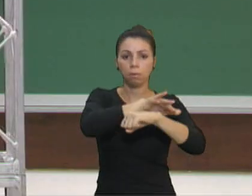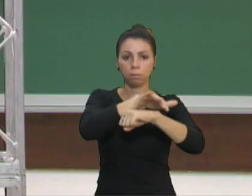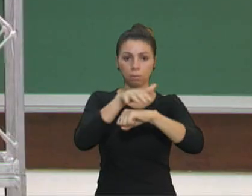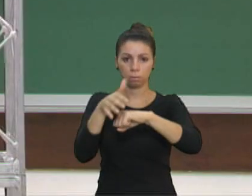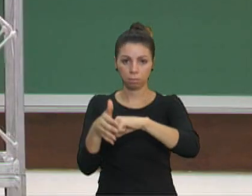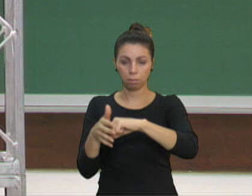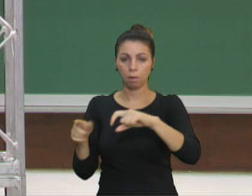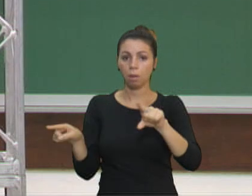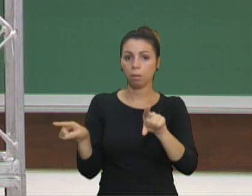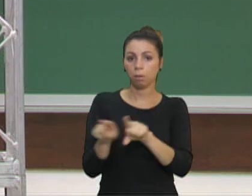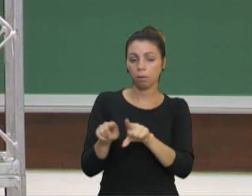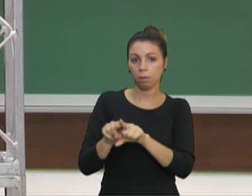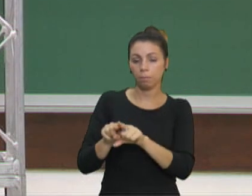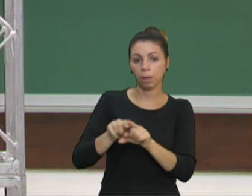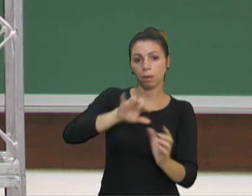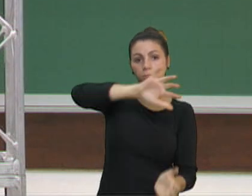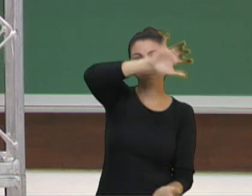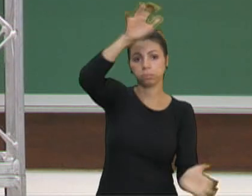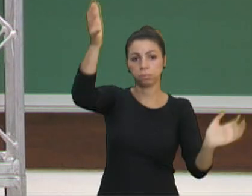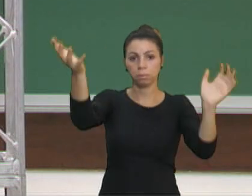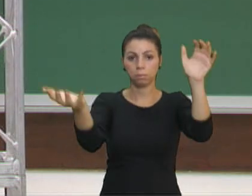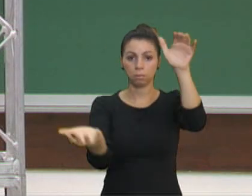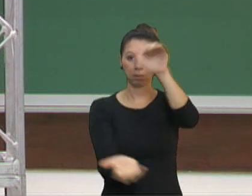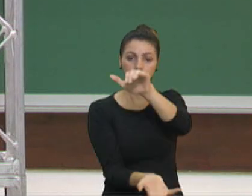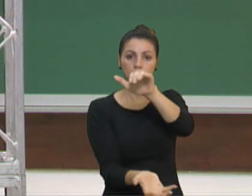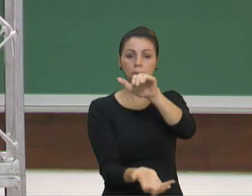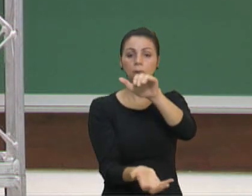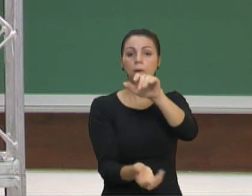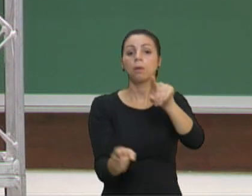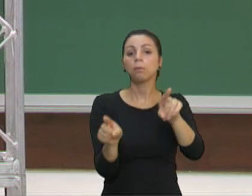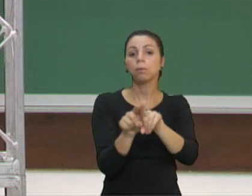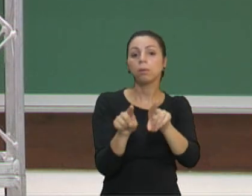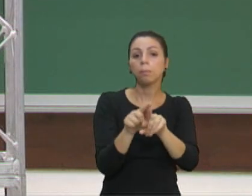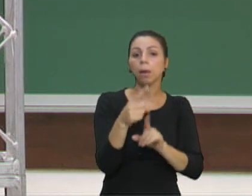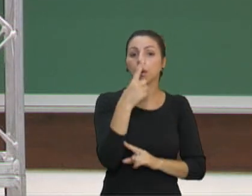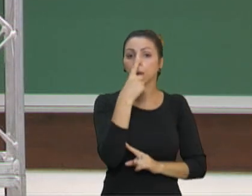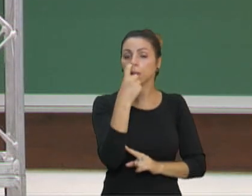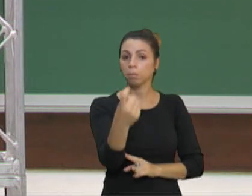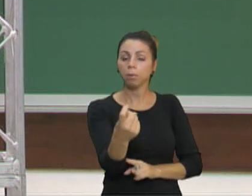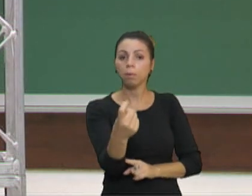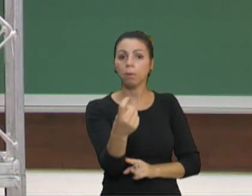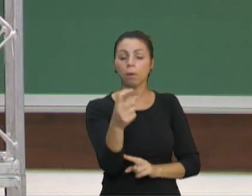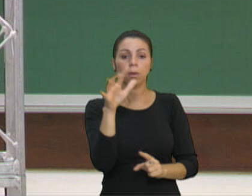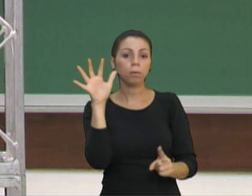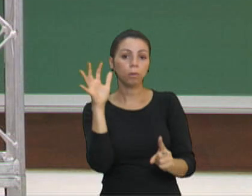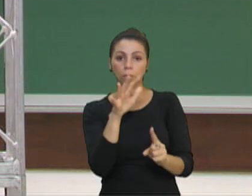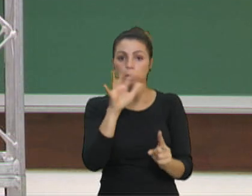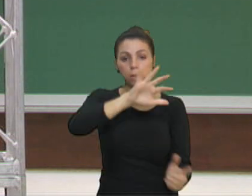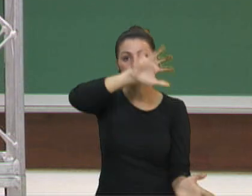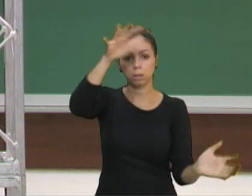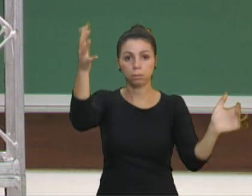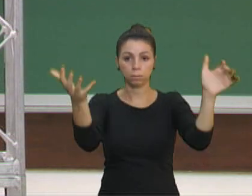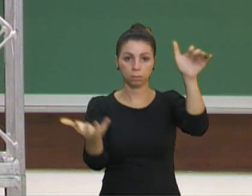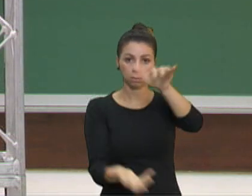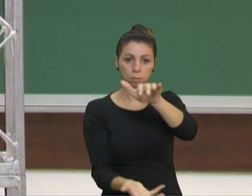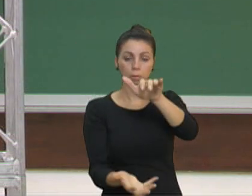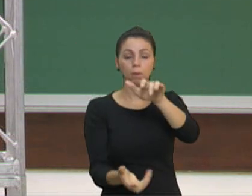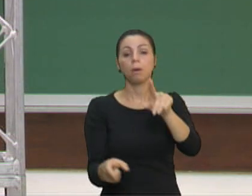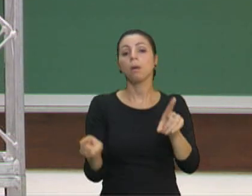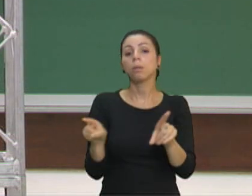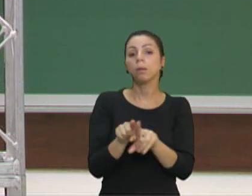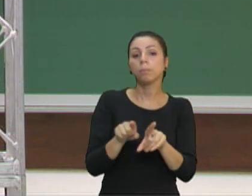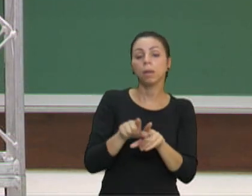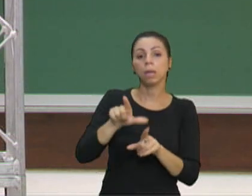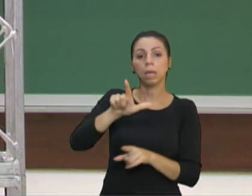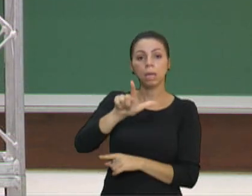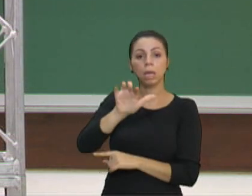o processo de inversão térmica, falamos um pouquinho da poluição que provoca essa inversão térmica, né? Falamos da